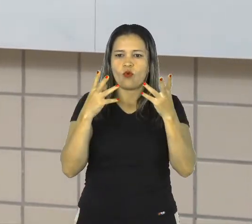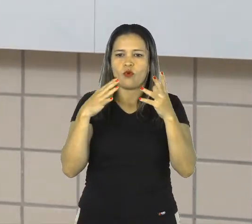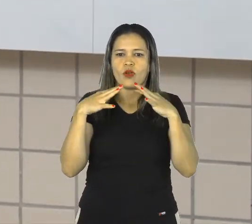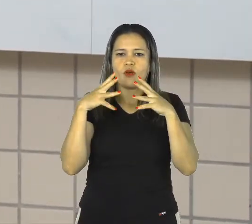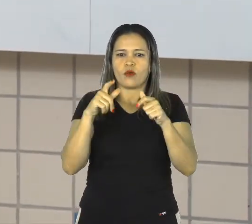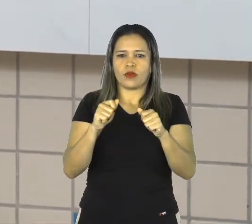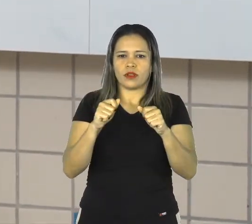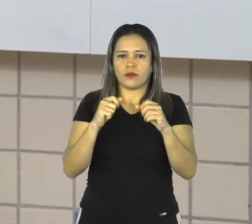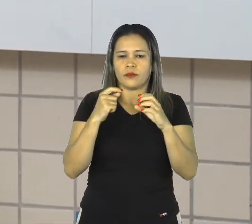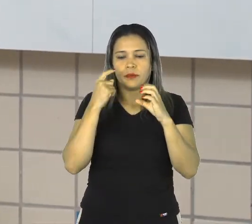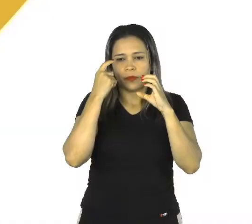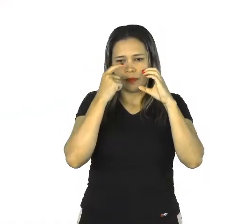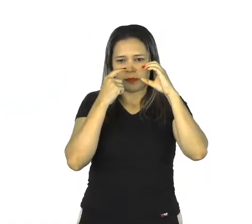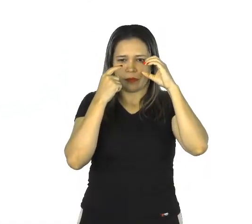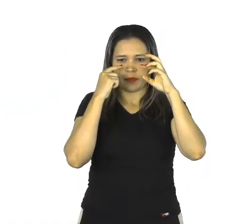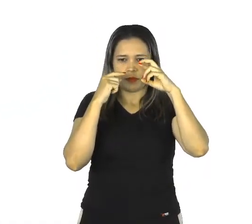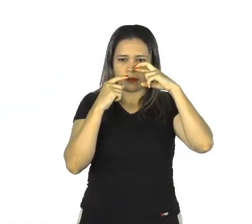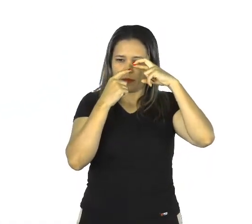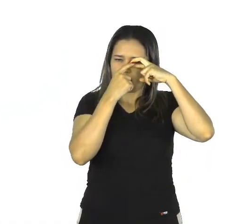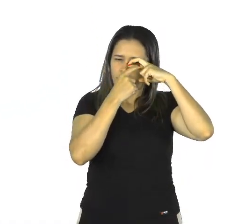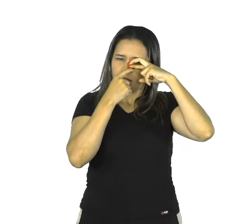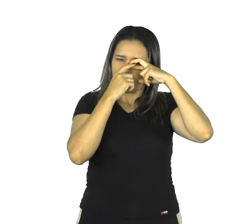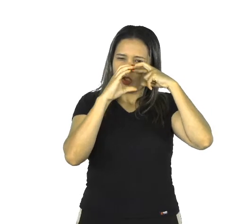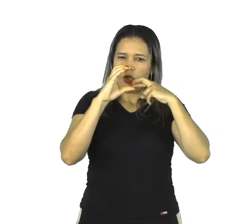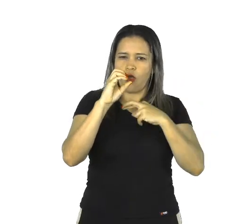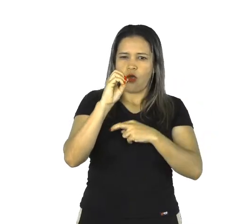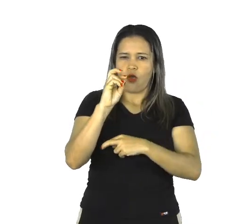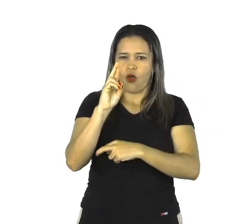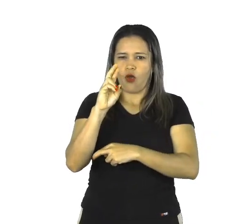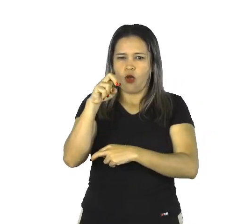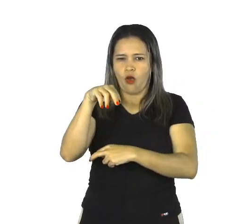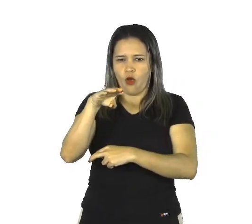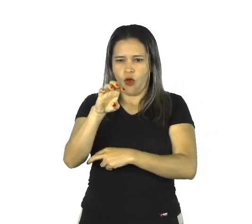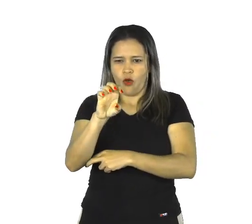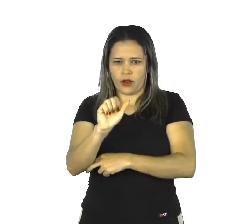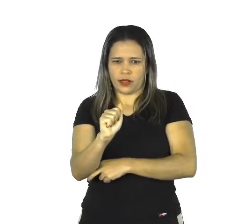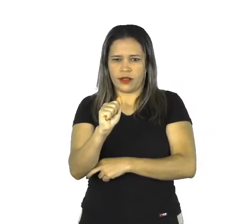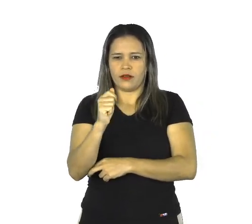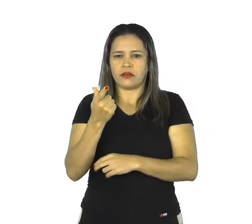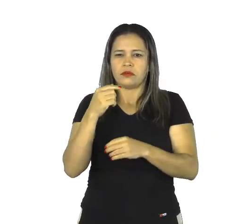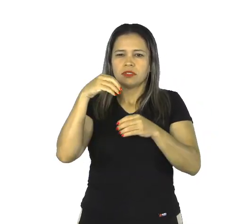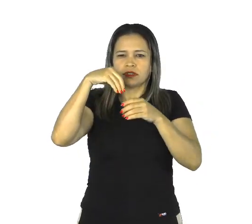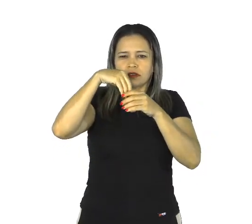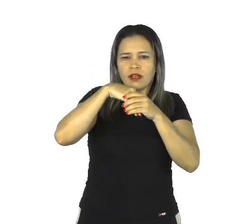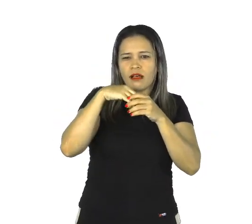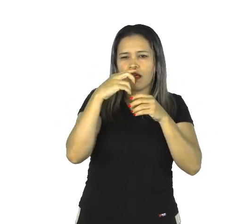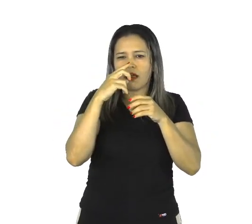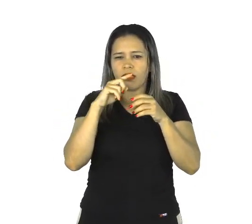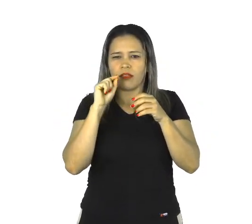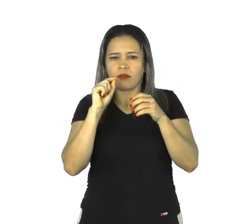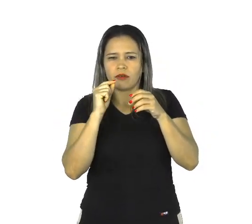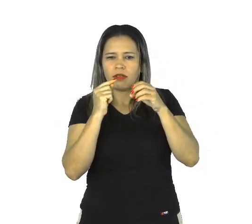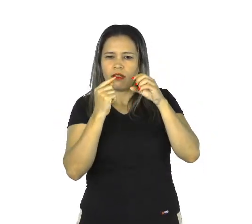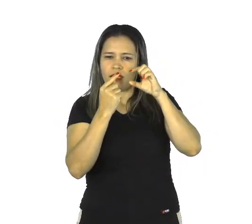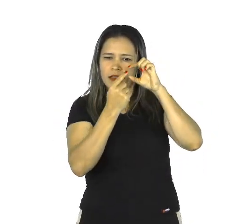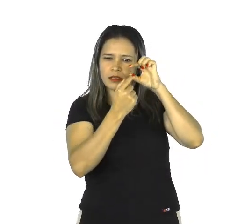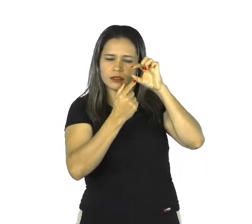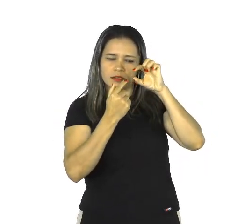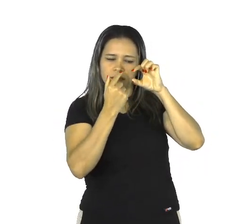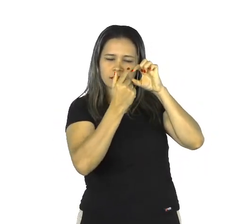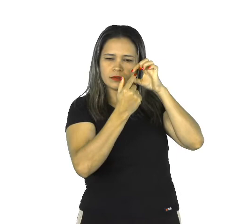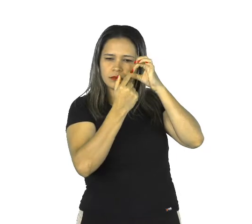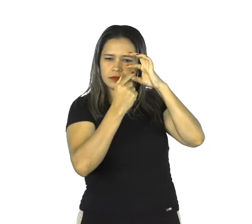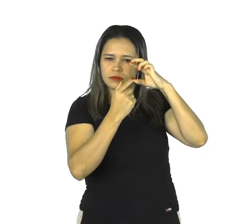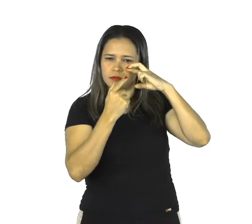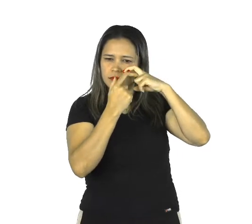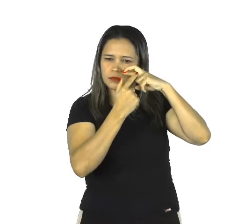nós, é a córnea. A córnea é uma estrutura externa, aquela estrutura mais interna do olho, essa partezinha que a gente enxerga assim